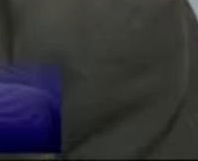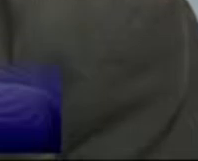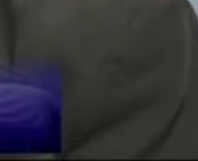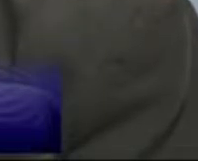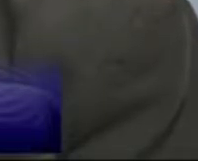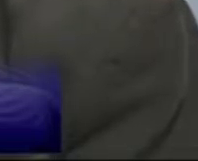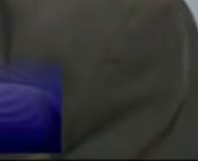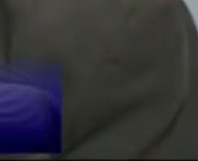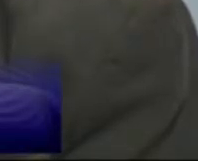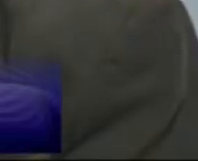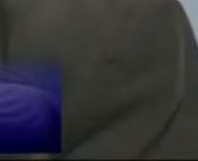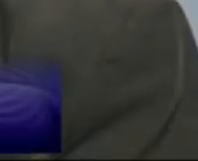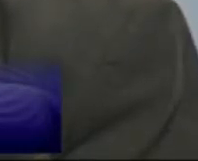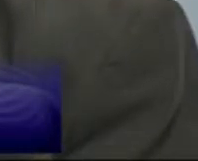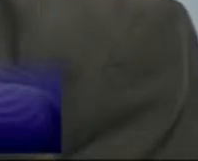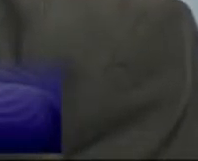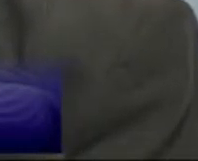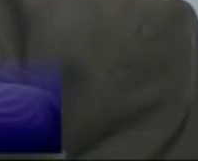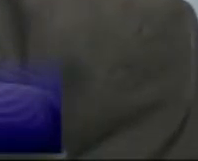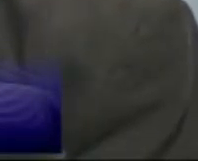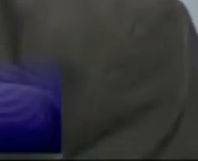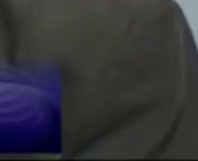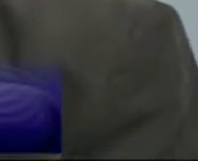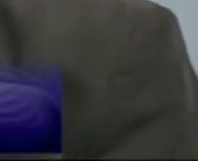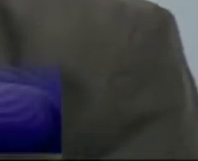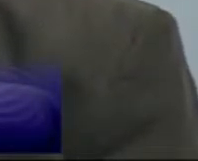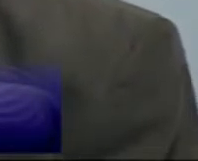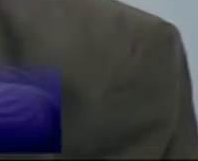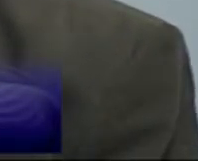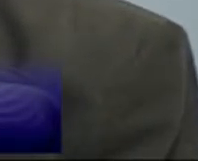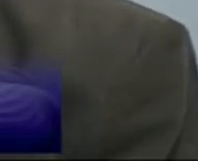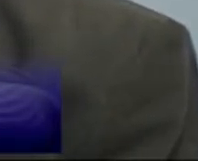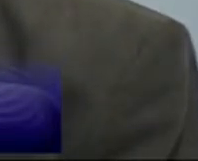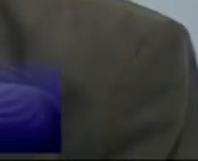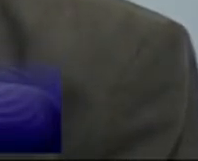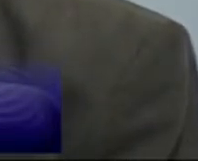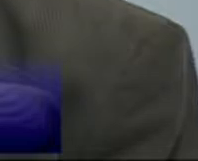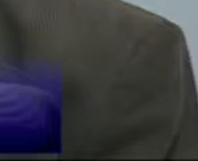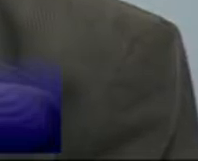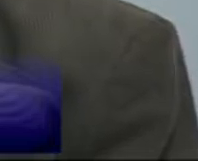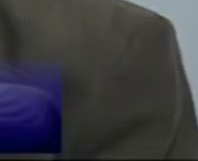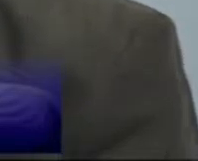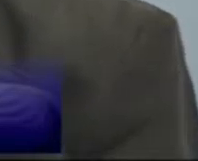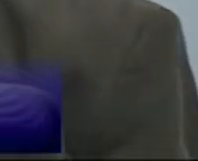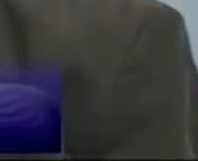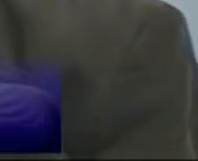né? Que você convoca e ele teria que vir aqui.